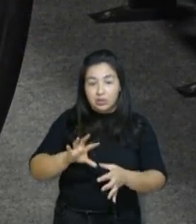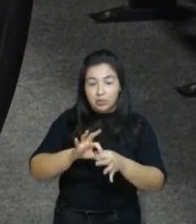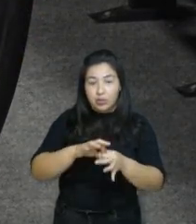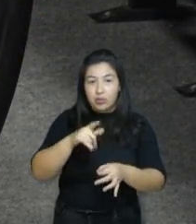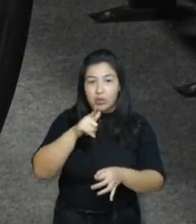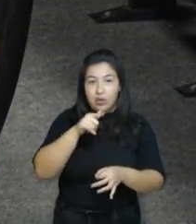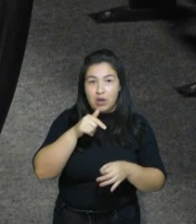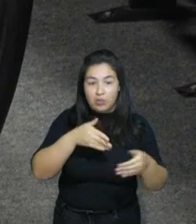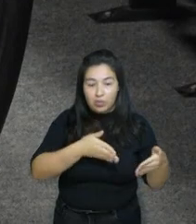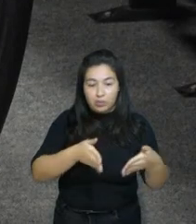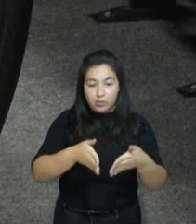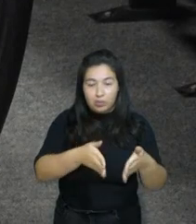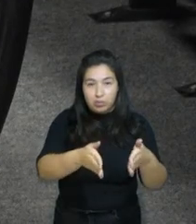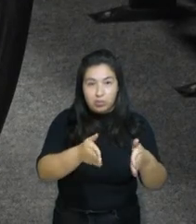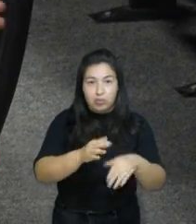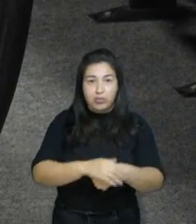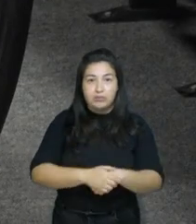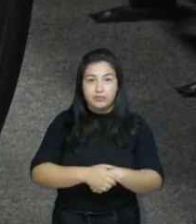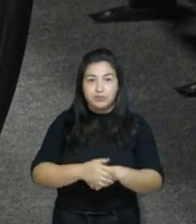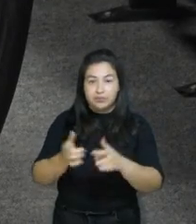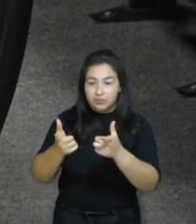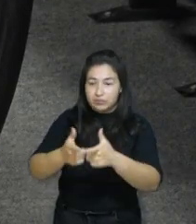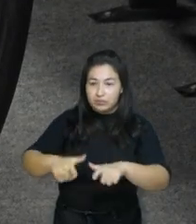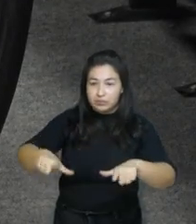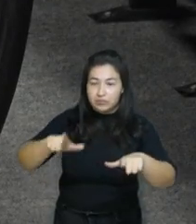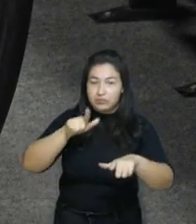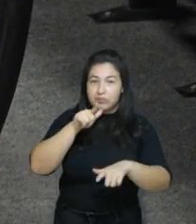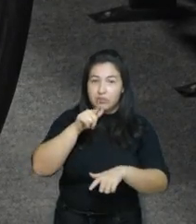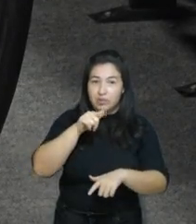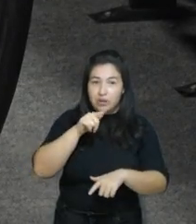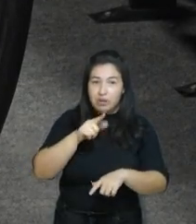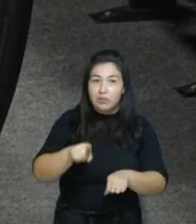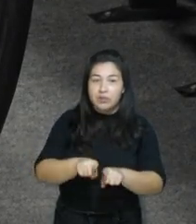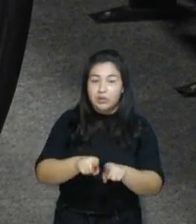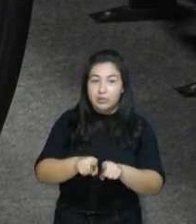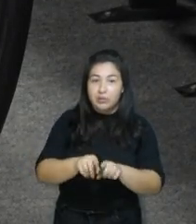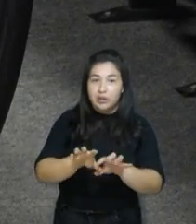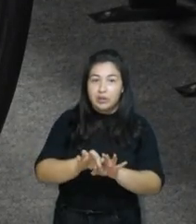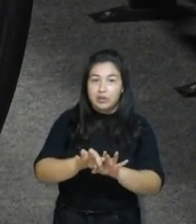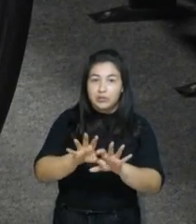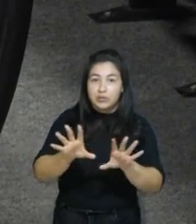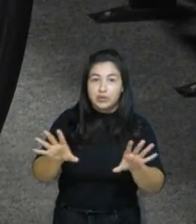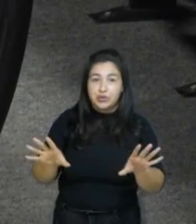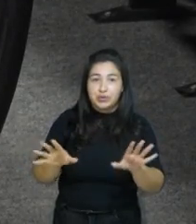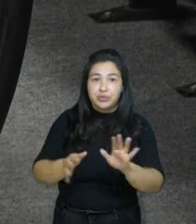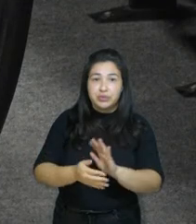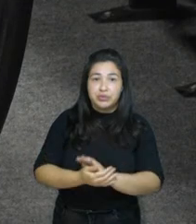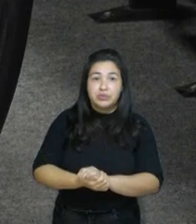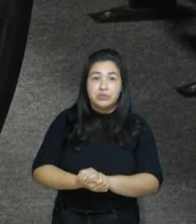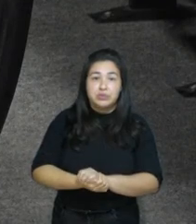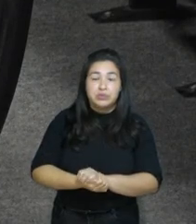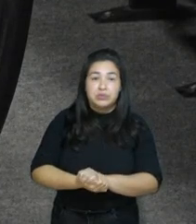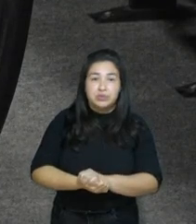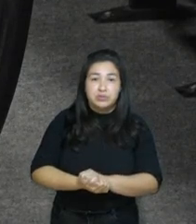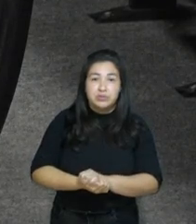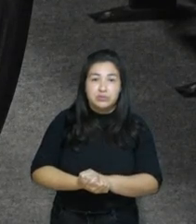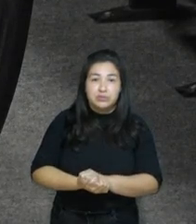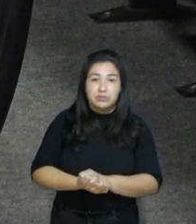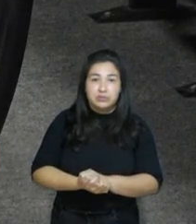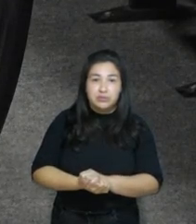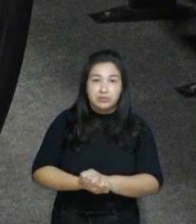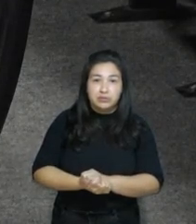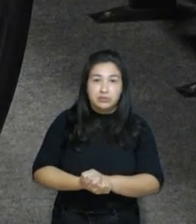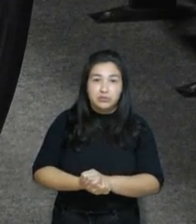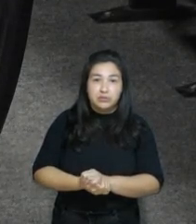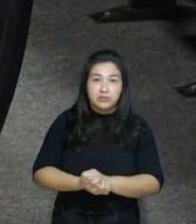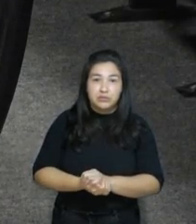está remediando as baías e o clima, mas ele não consegue a licença por conta dos trâmites burocráticos.